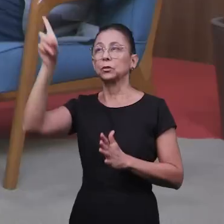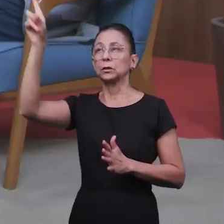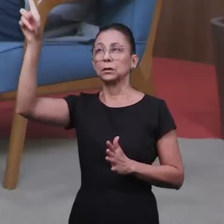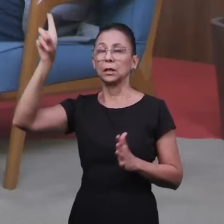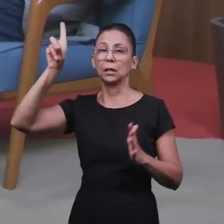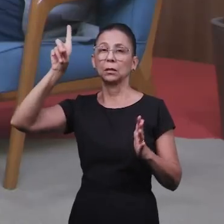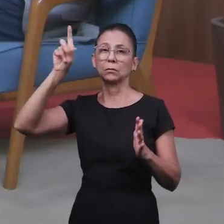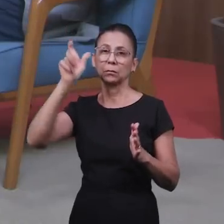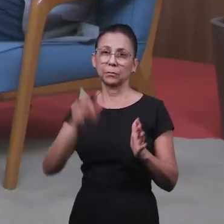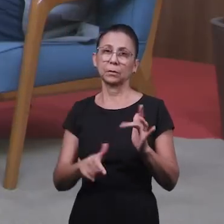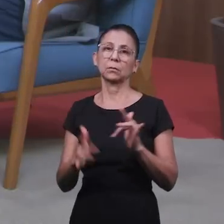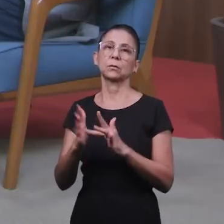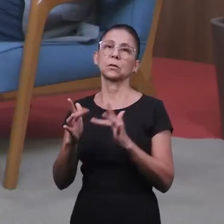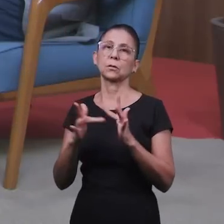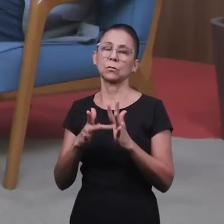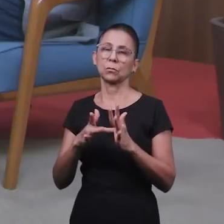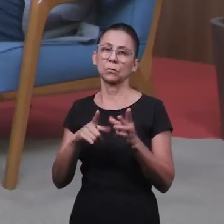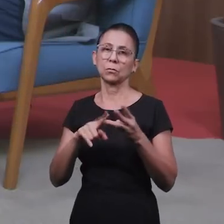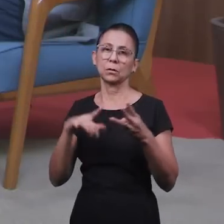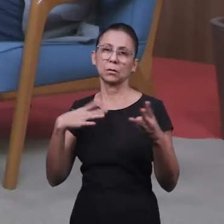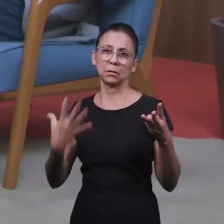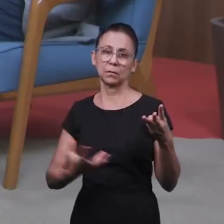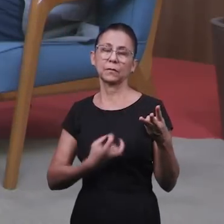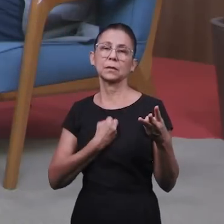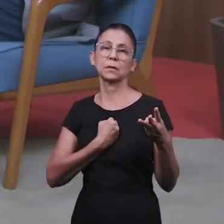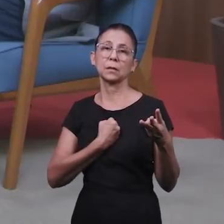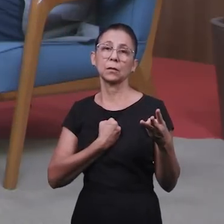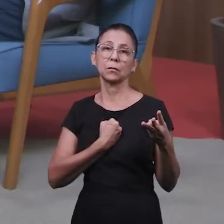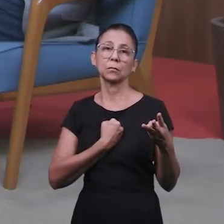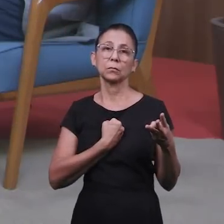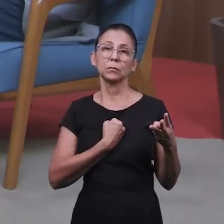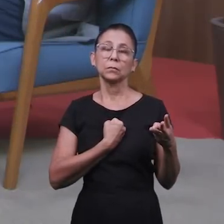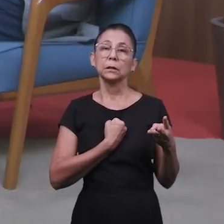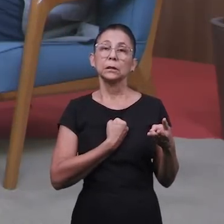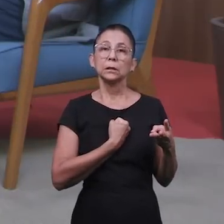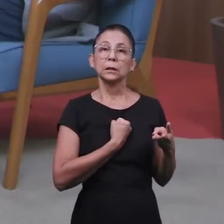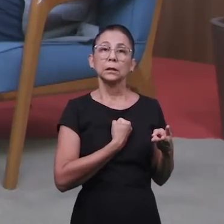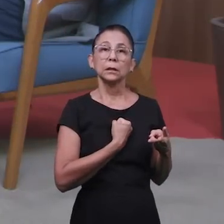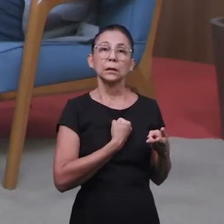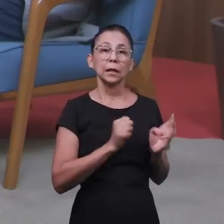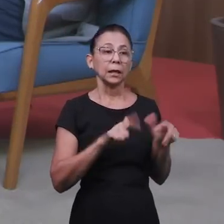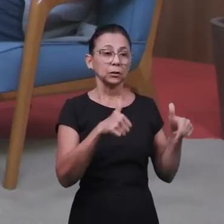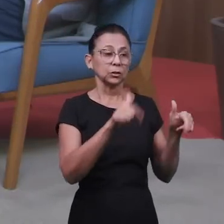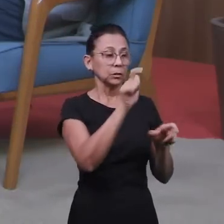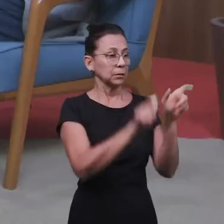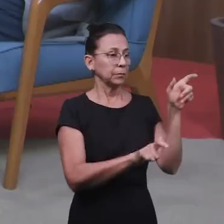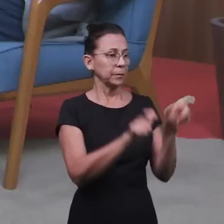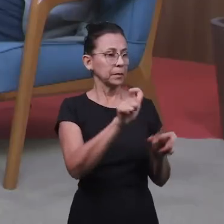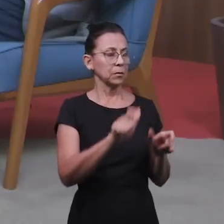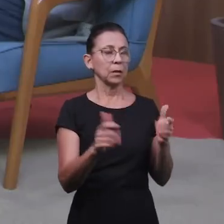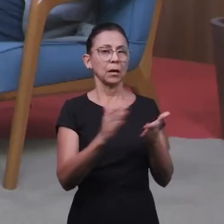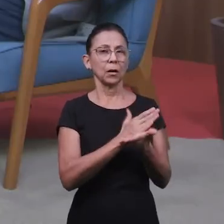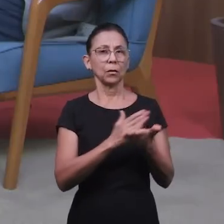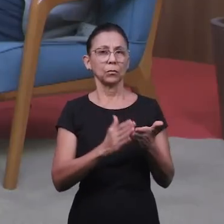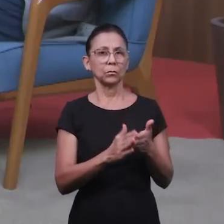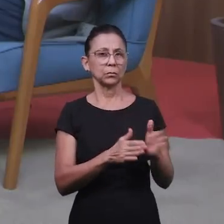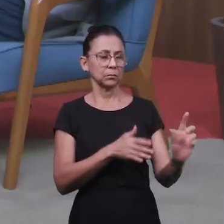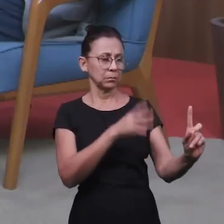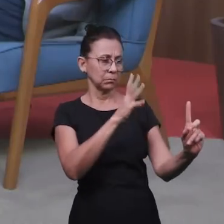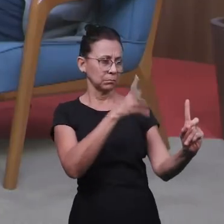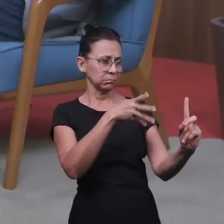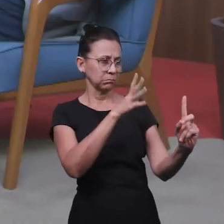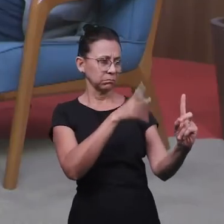através de Jesus, através da salvação na vida de pessoas, que há alguns que você olha e você fala assim, não, essa